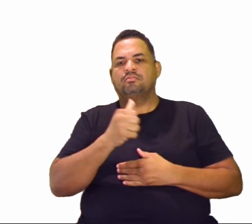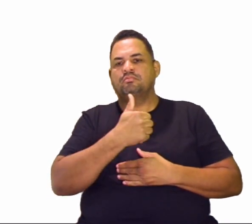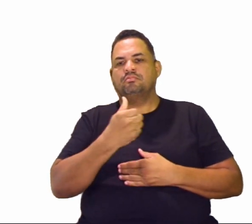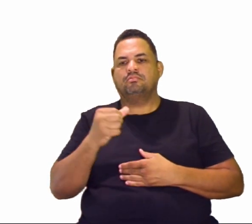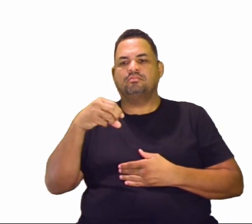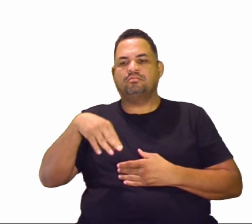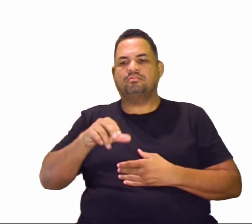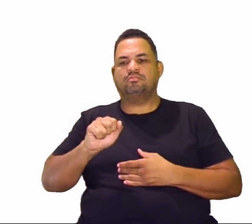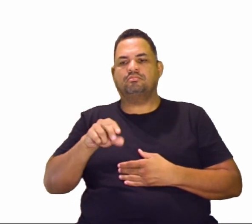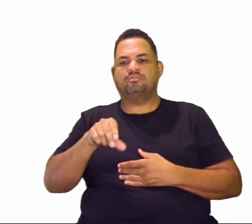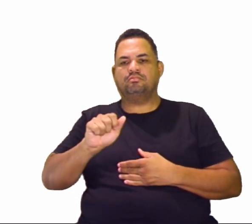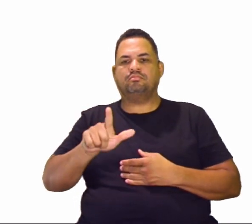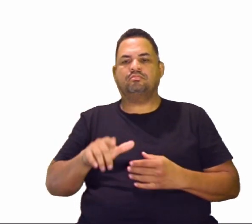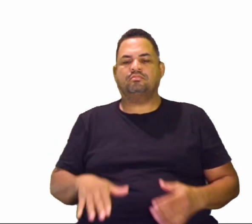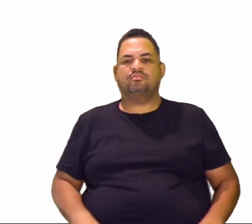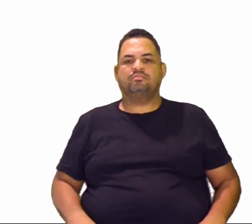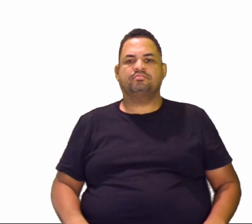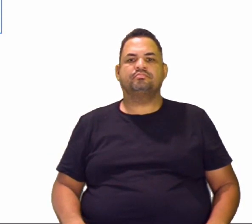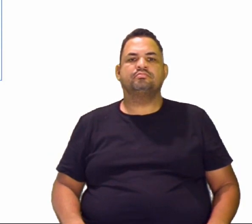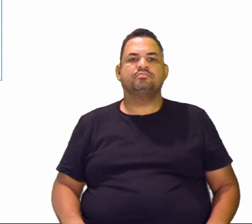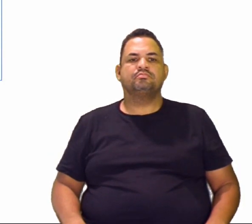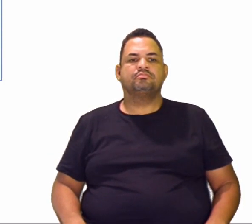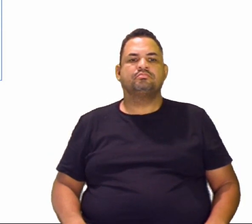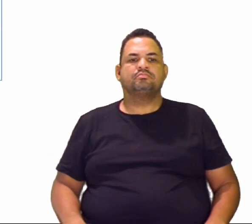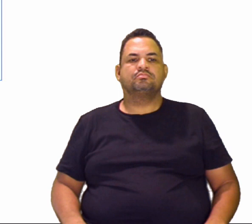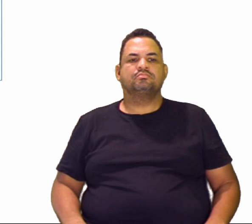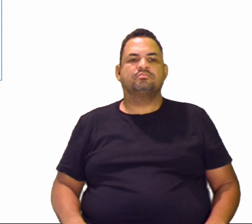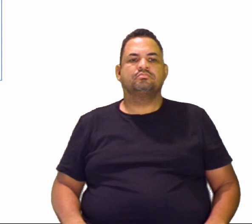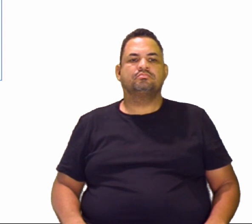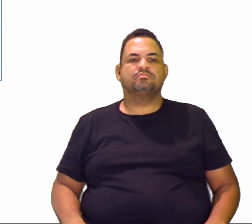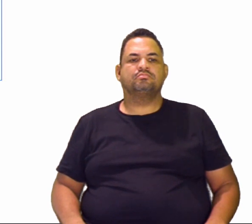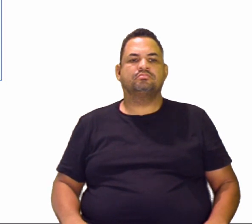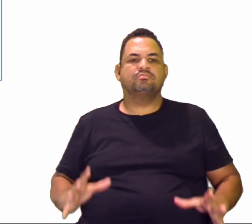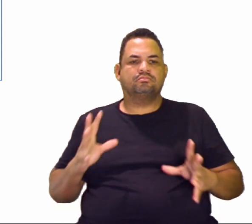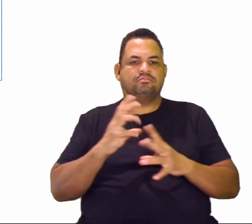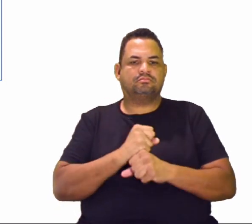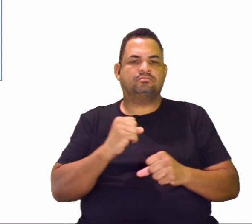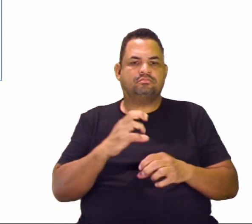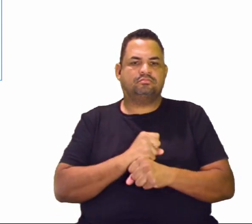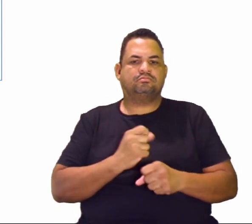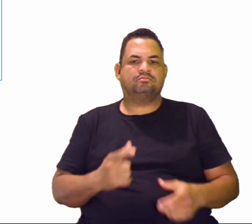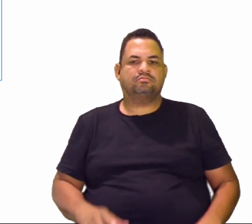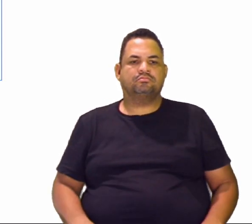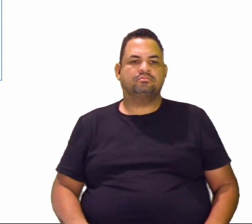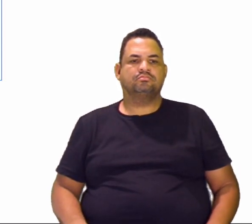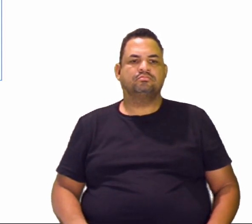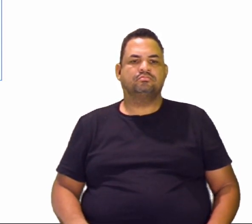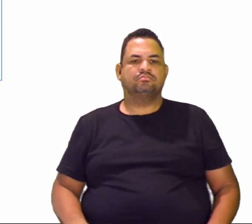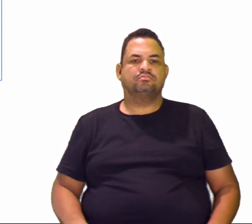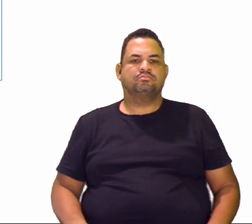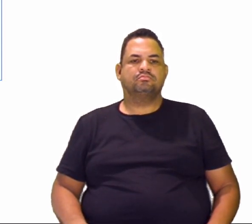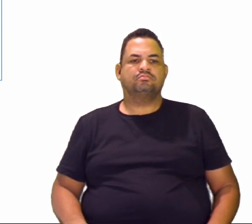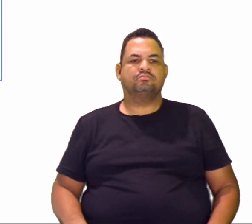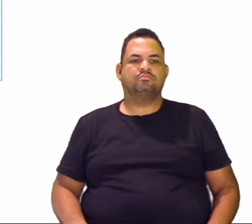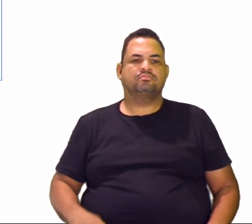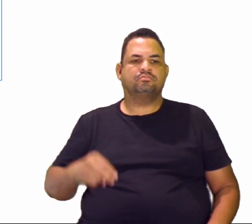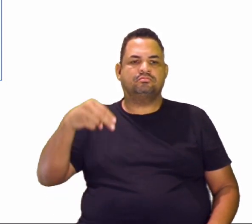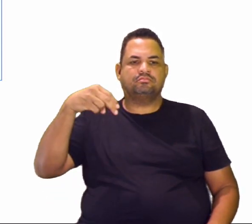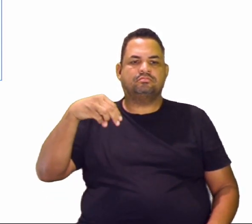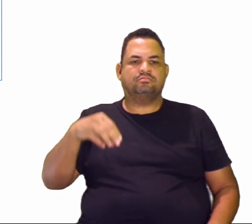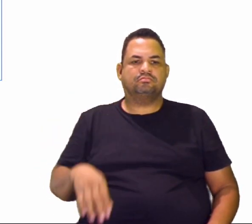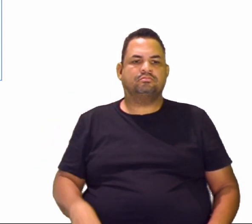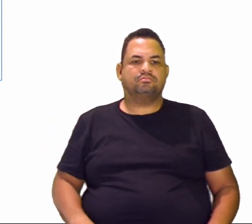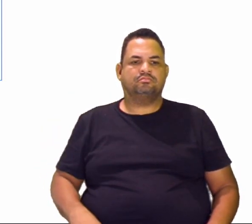gramas por mol, partiremos assim para o cálculo. Então, Na